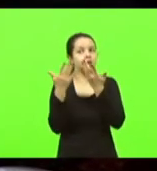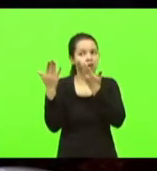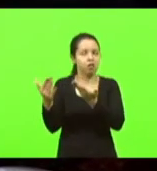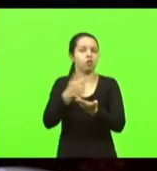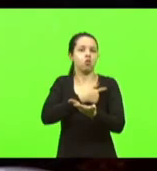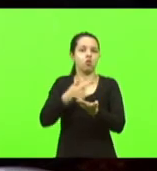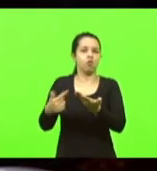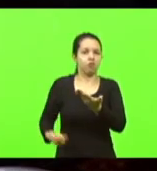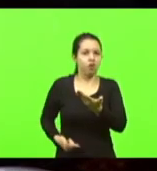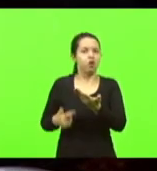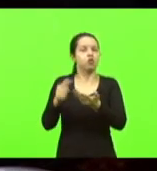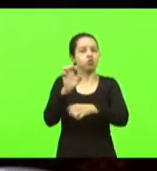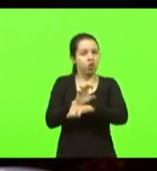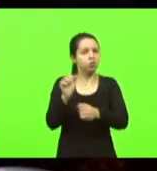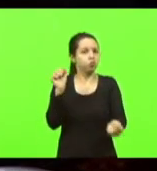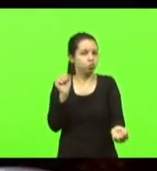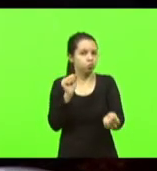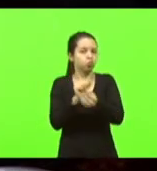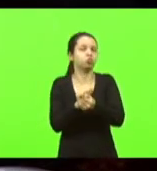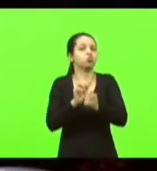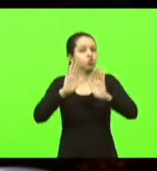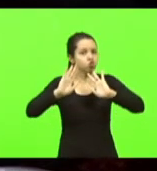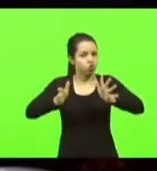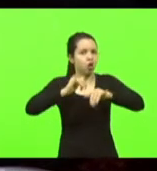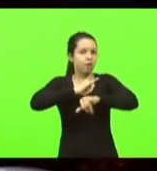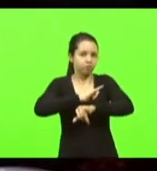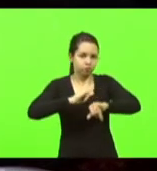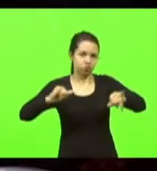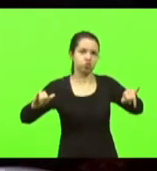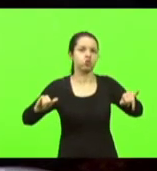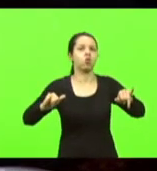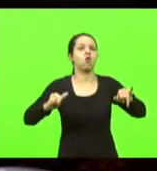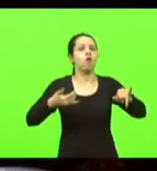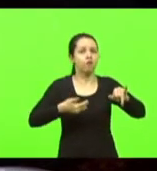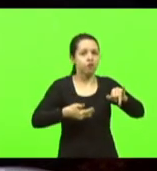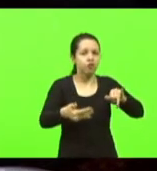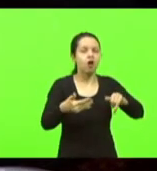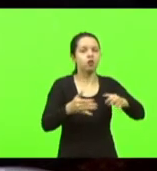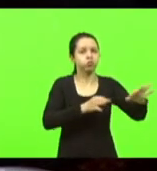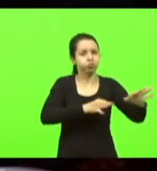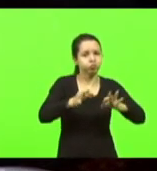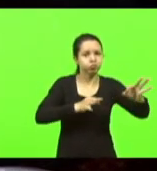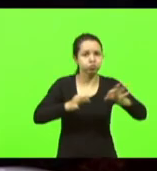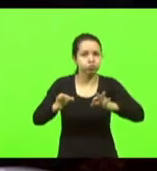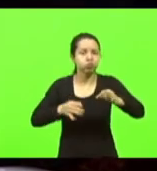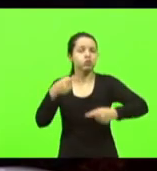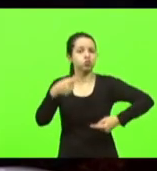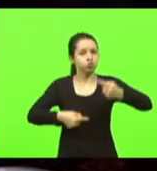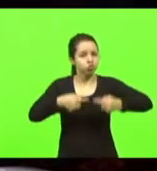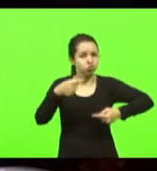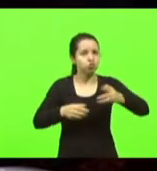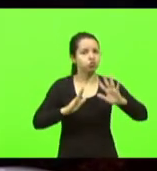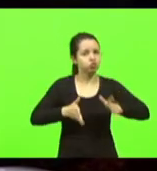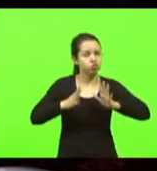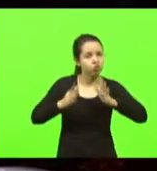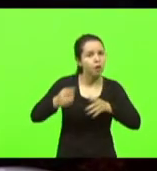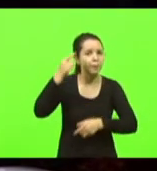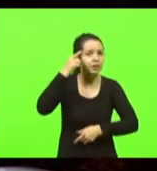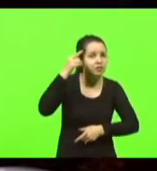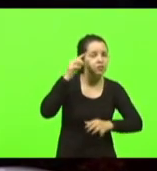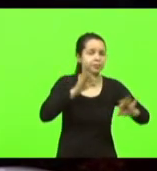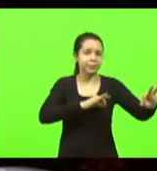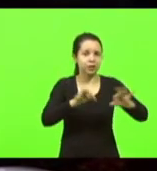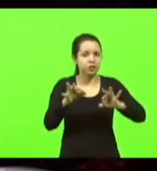que já sinalizou na construção já está sendo discutido pensado planejado